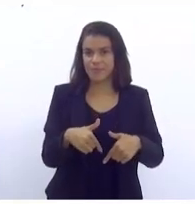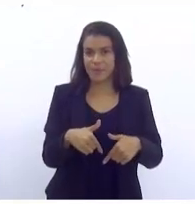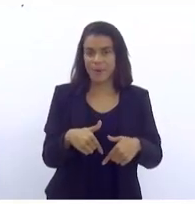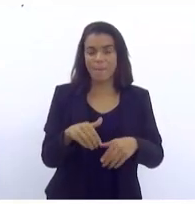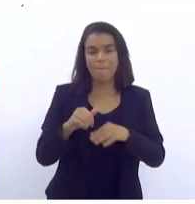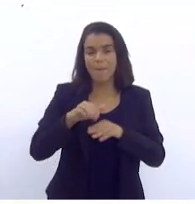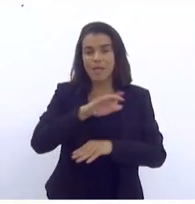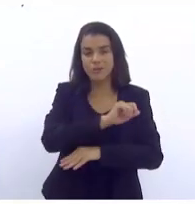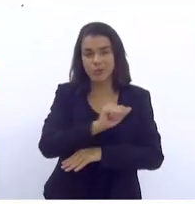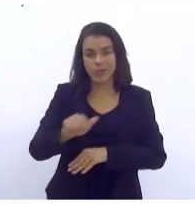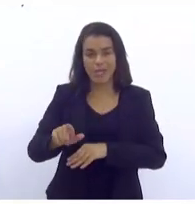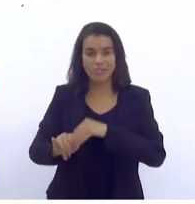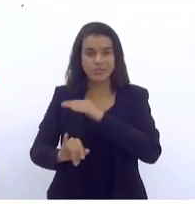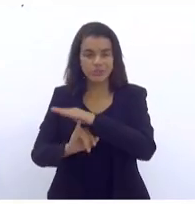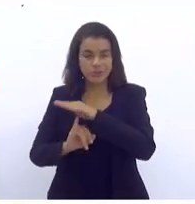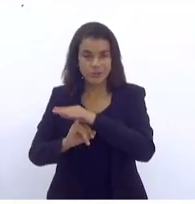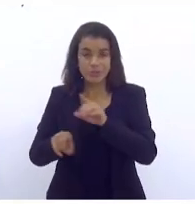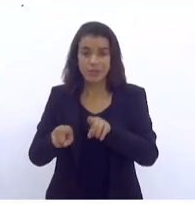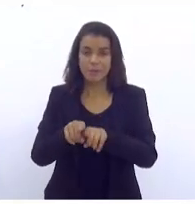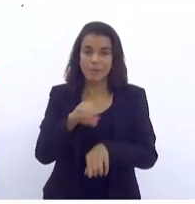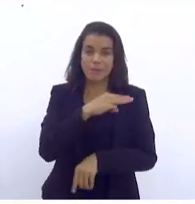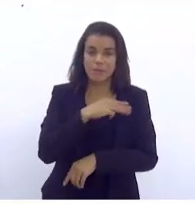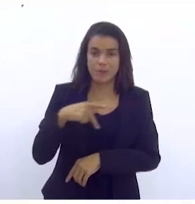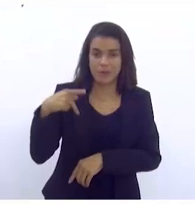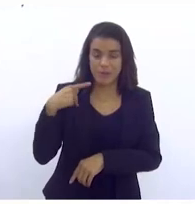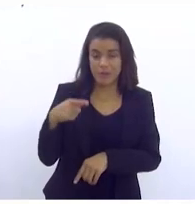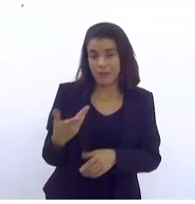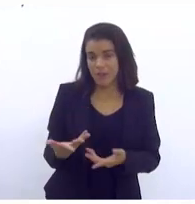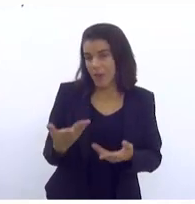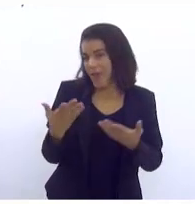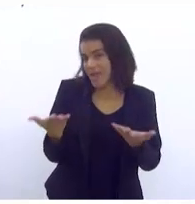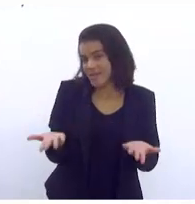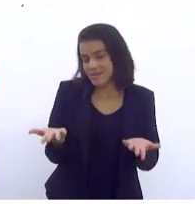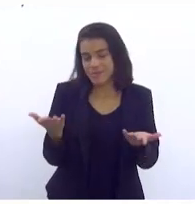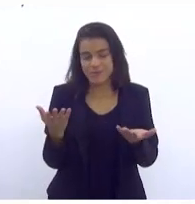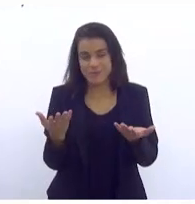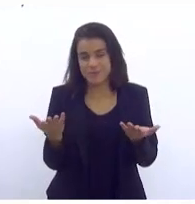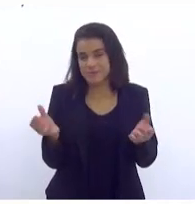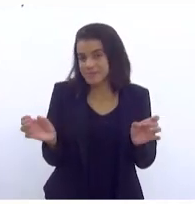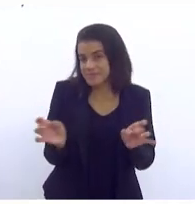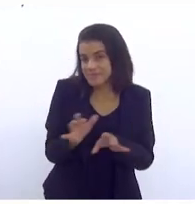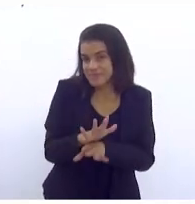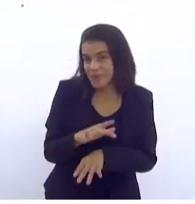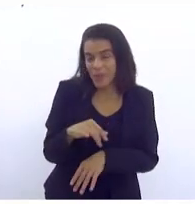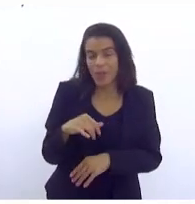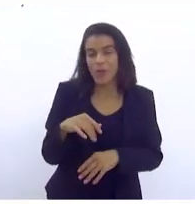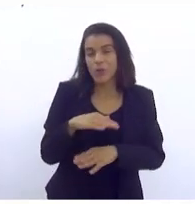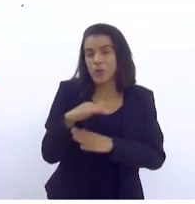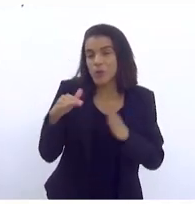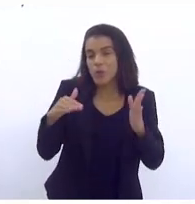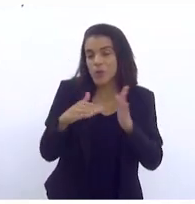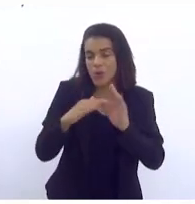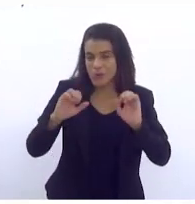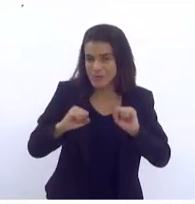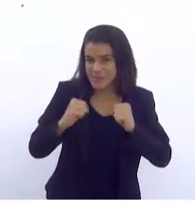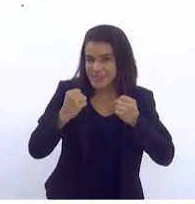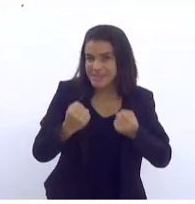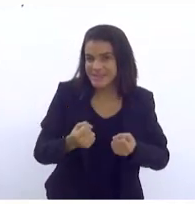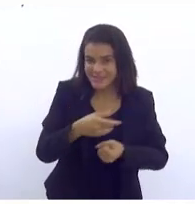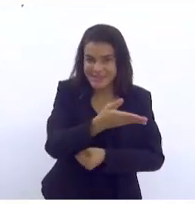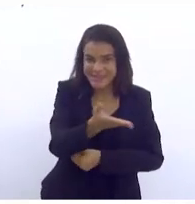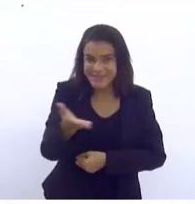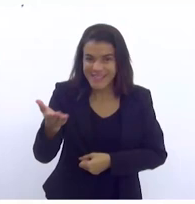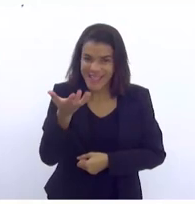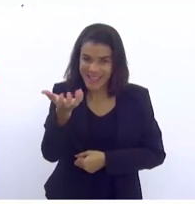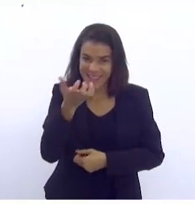institucional ministério público e e é isso gente eu acho que todos os nossos esforços aqui eu acho que todo mundo aqui